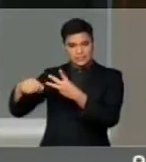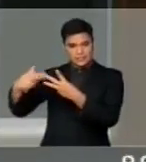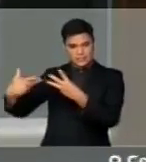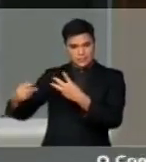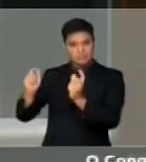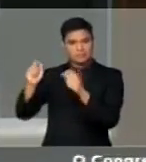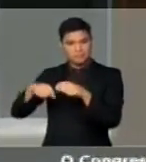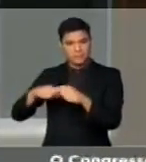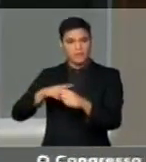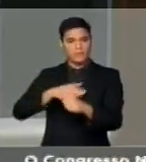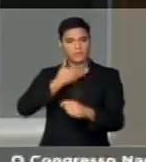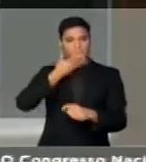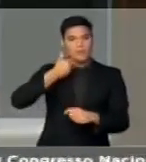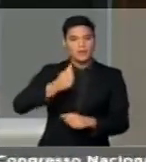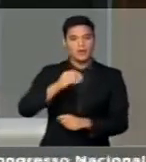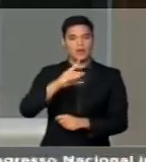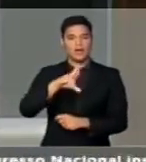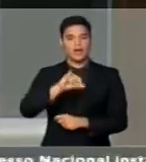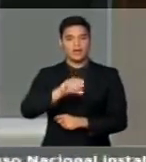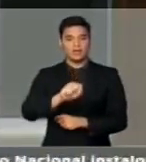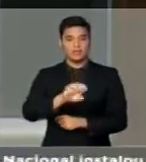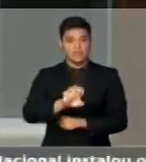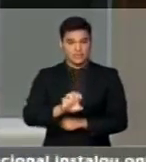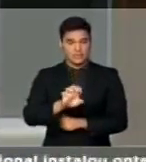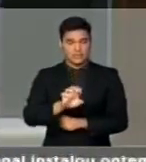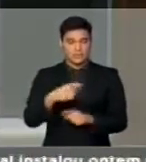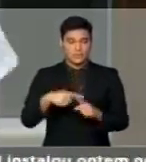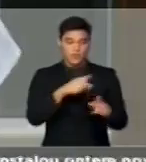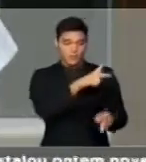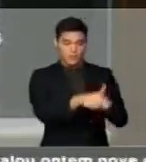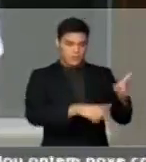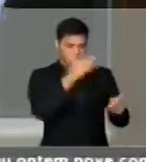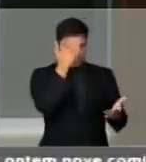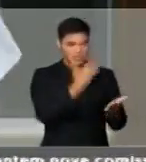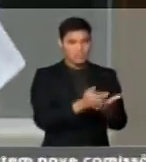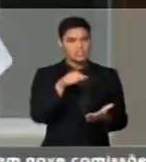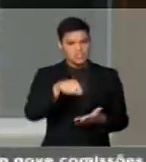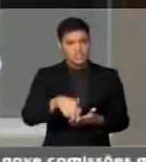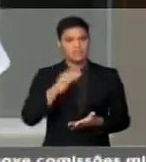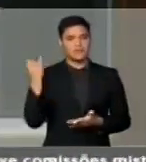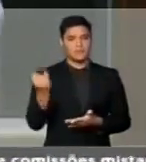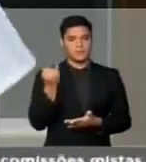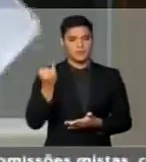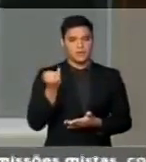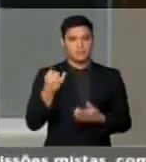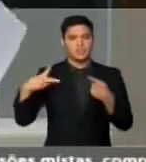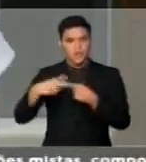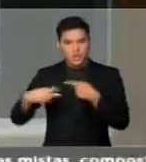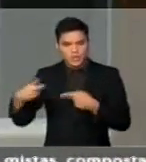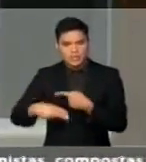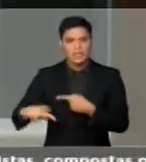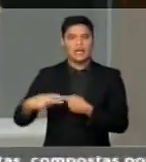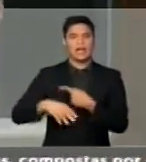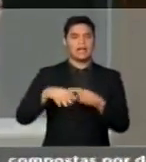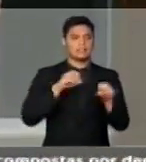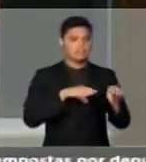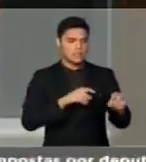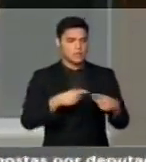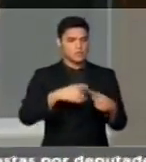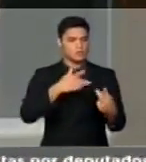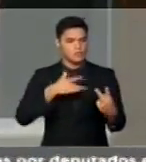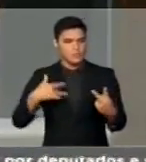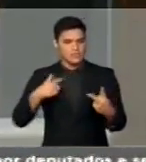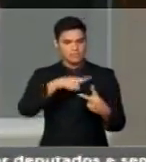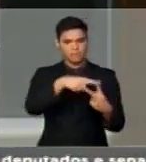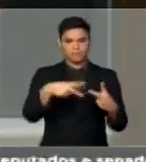da população algo importante. Cortar gastos eles já estão fazendo, saúde, educação, vão ter